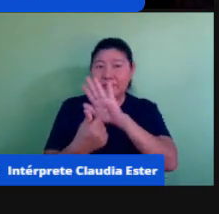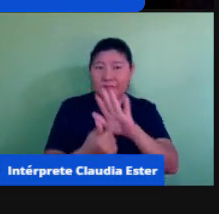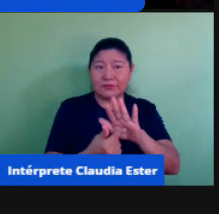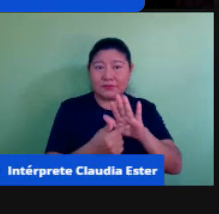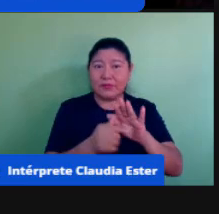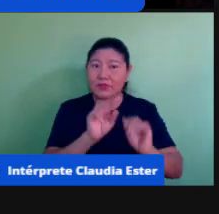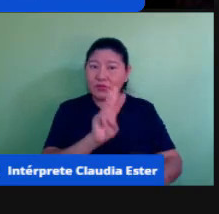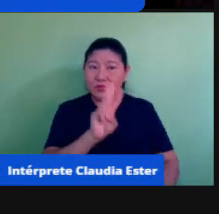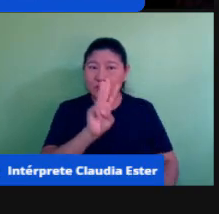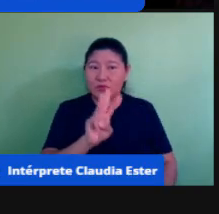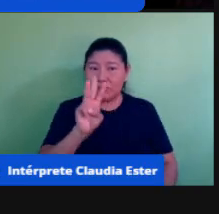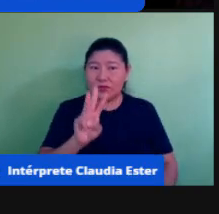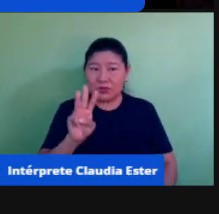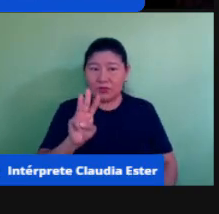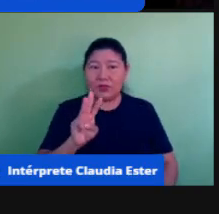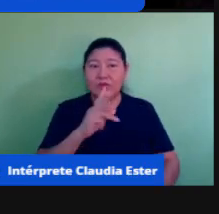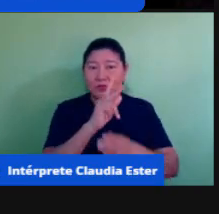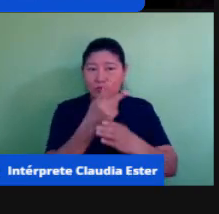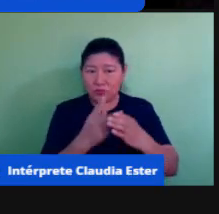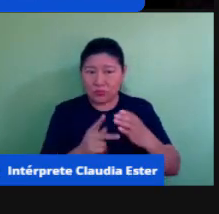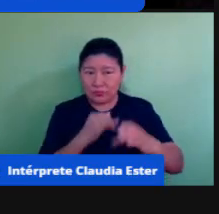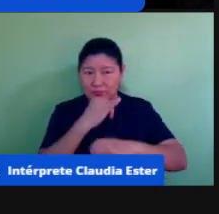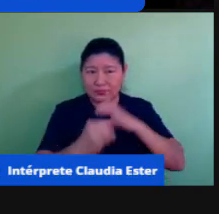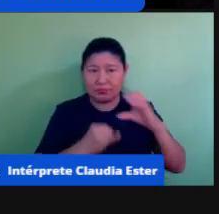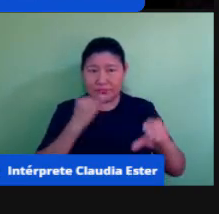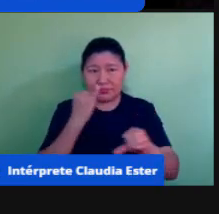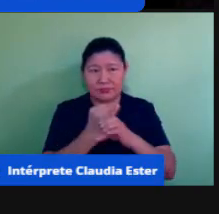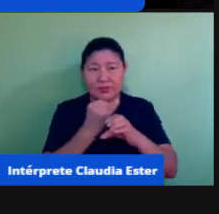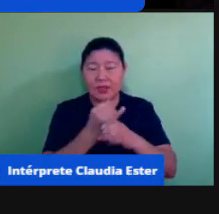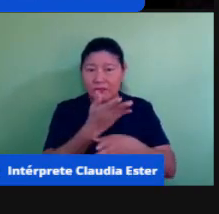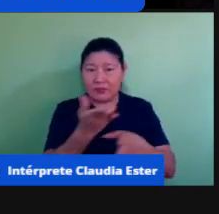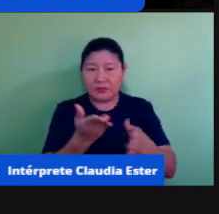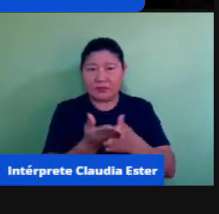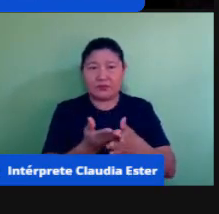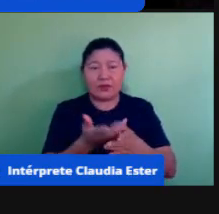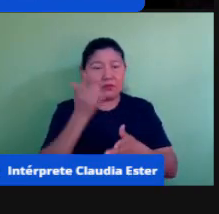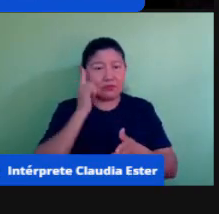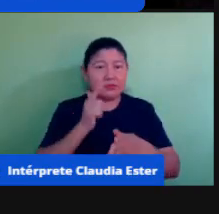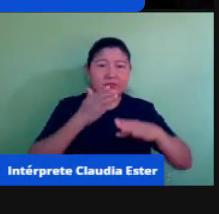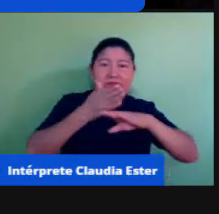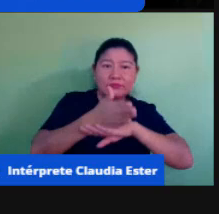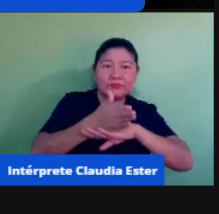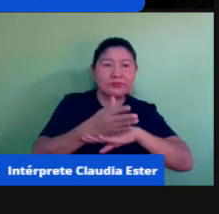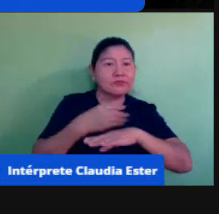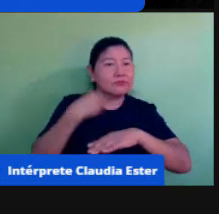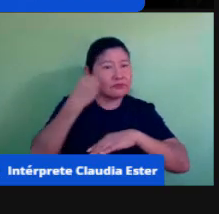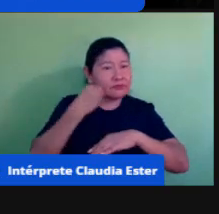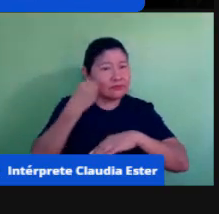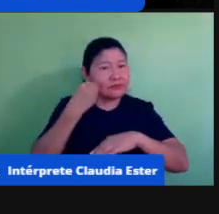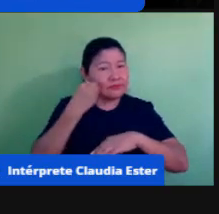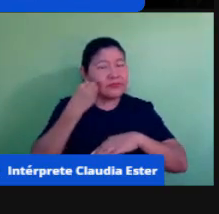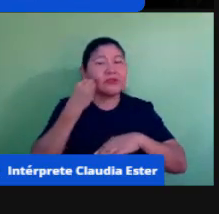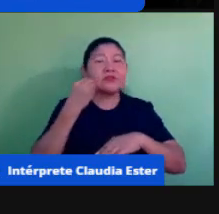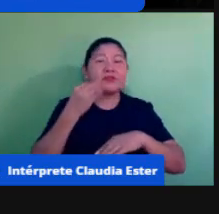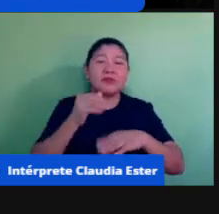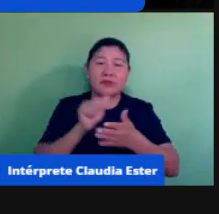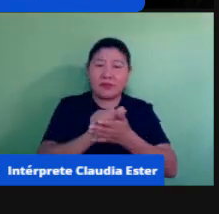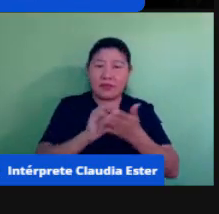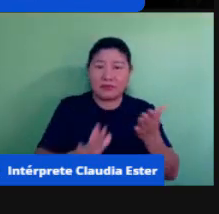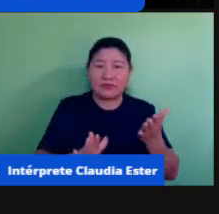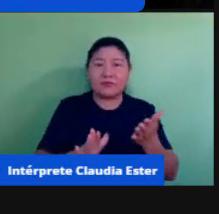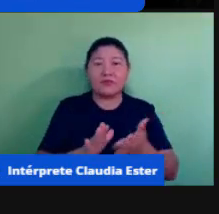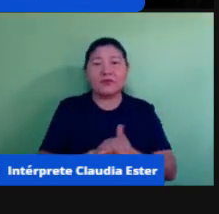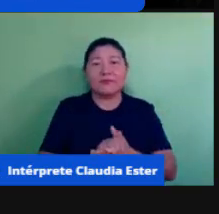do Live Worksheets, para vocês poderem participar da atividade, ver o que vocês acharam, para vocês poderem experimentar. Vou